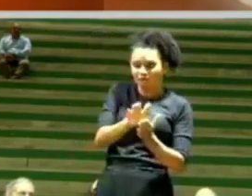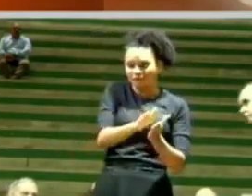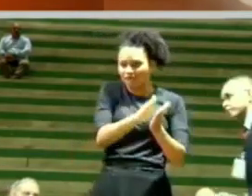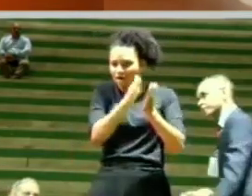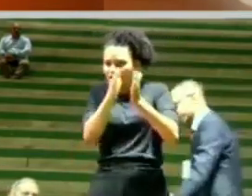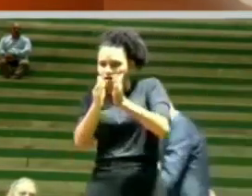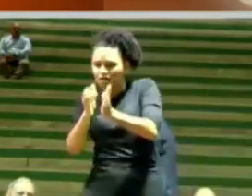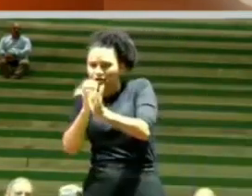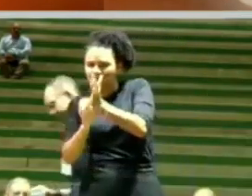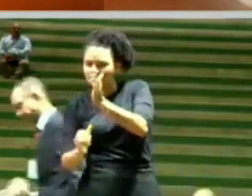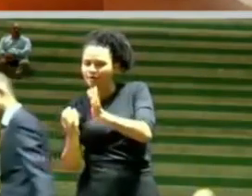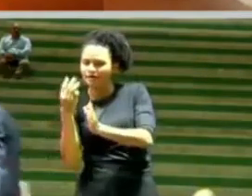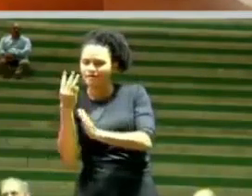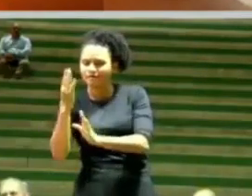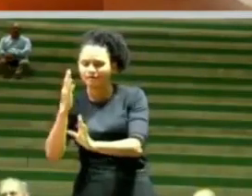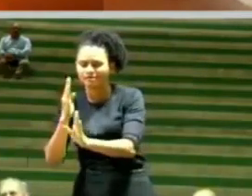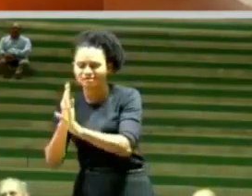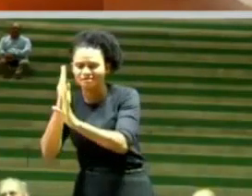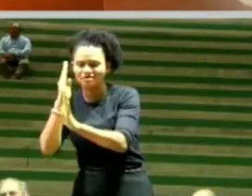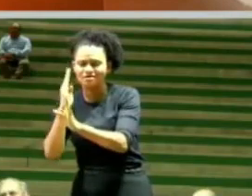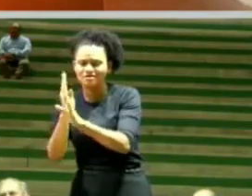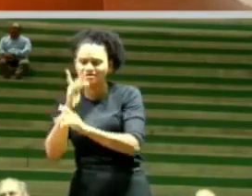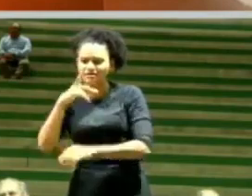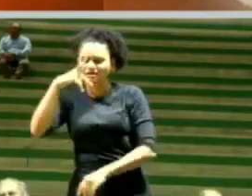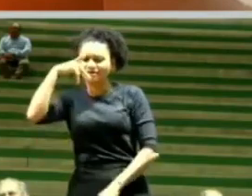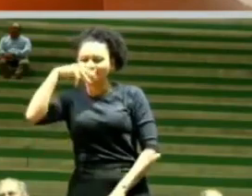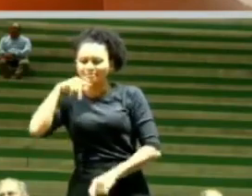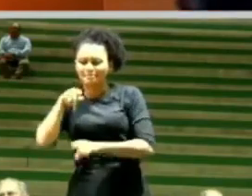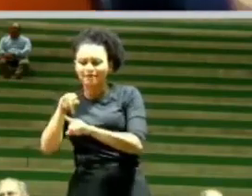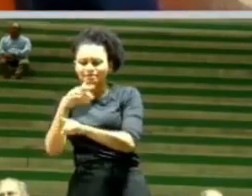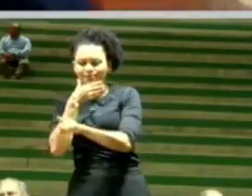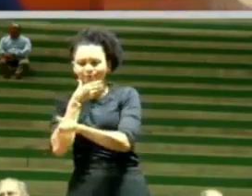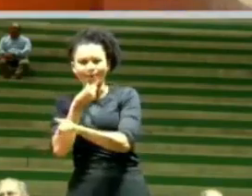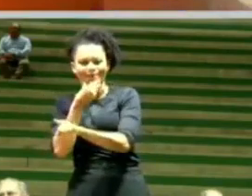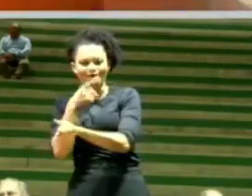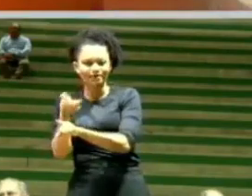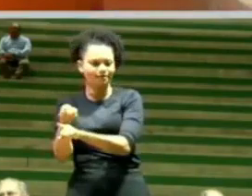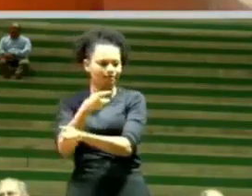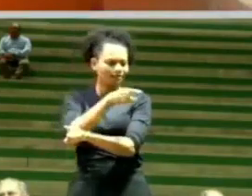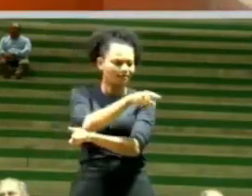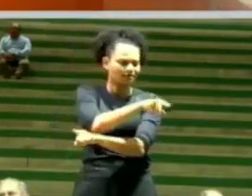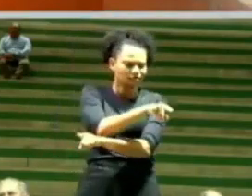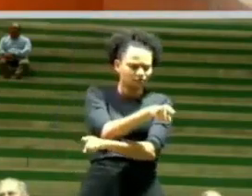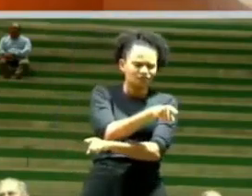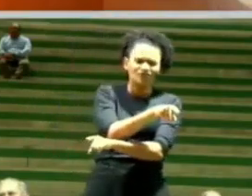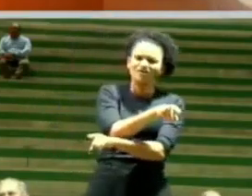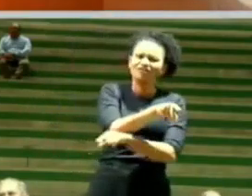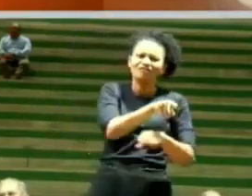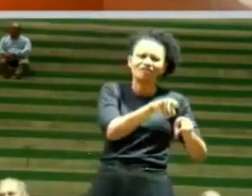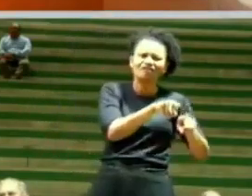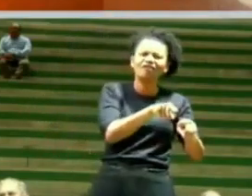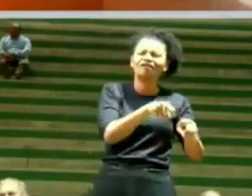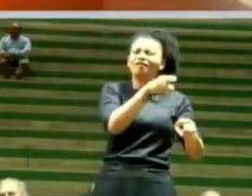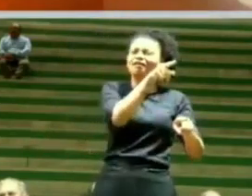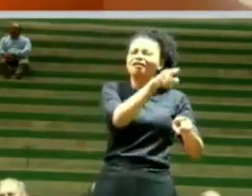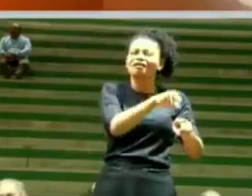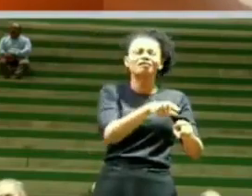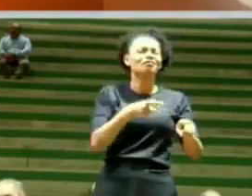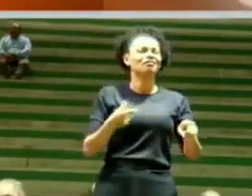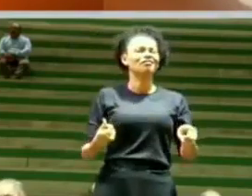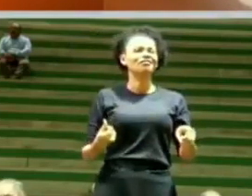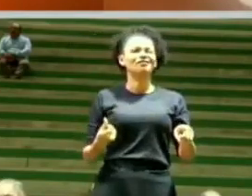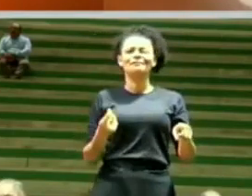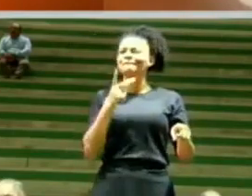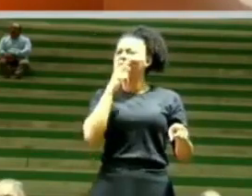3, você encontra o mesmo profeta que no capítulo 1 estava em